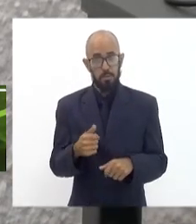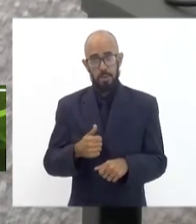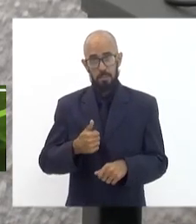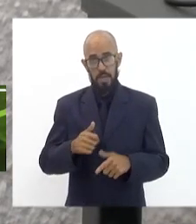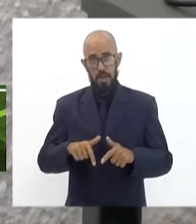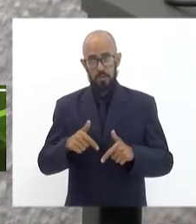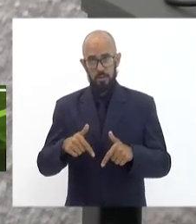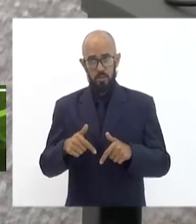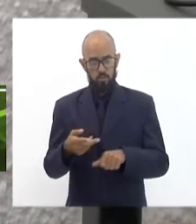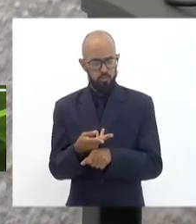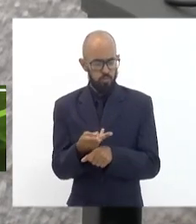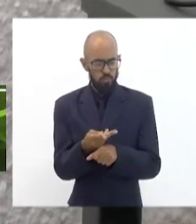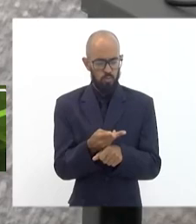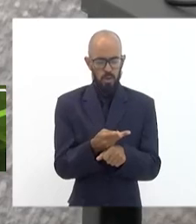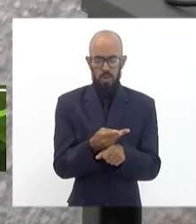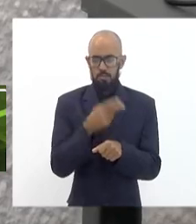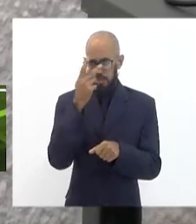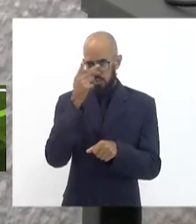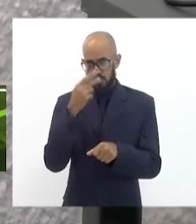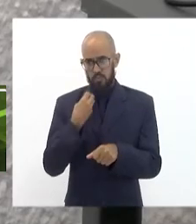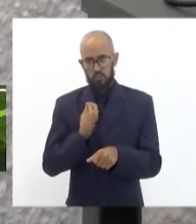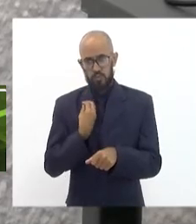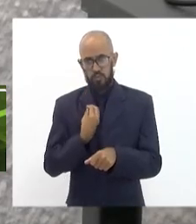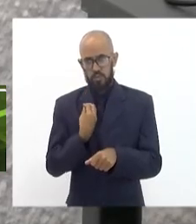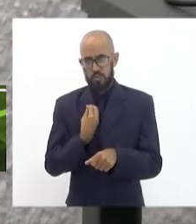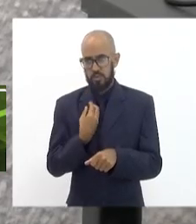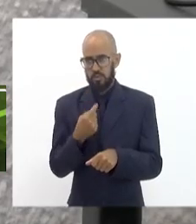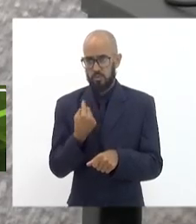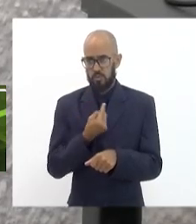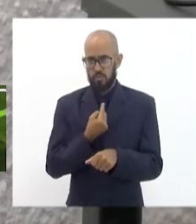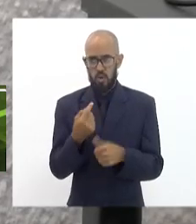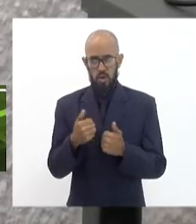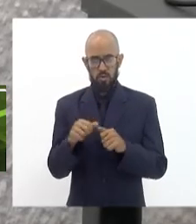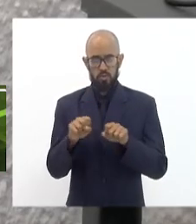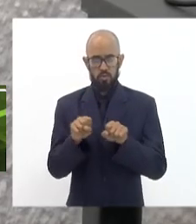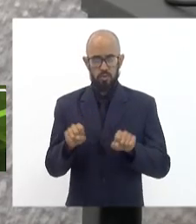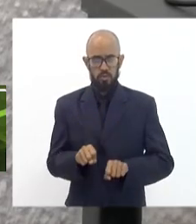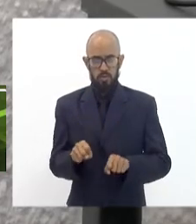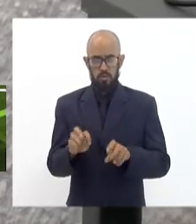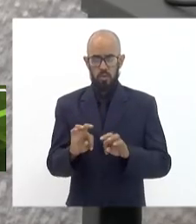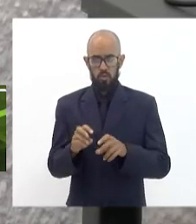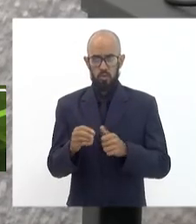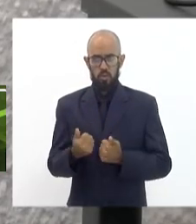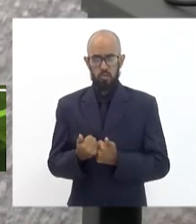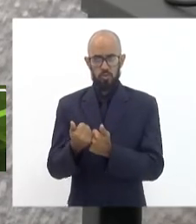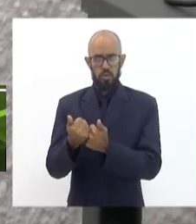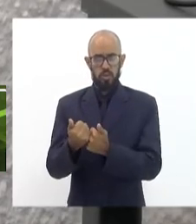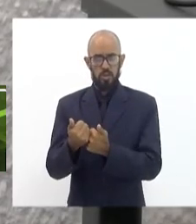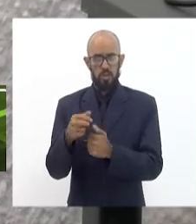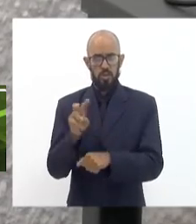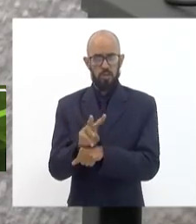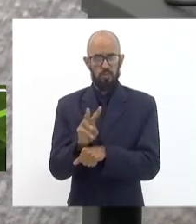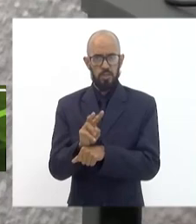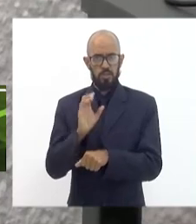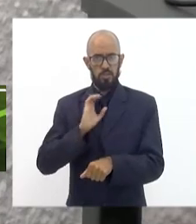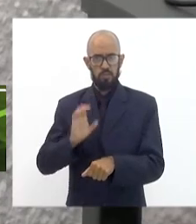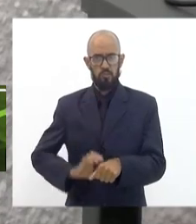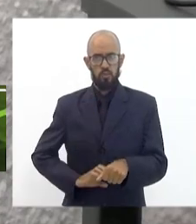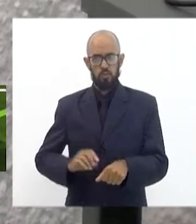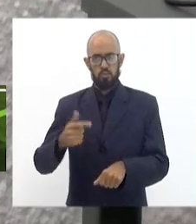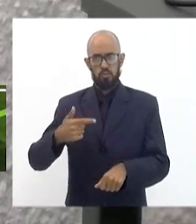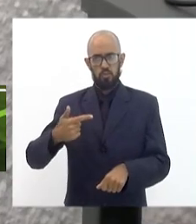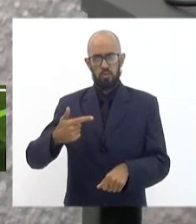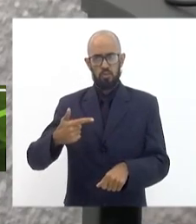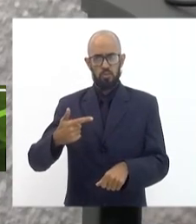Sobreviventes bombeiros Defesa Civil nosso equipamento todo auxiliando o bombeiro Defesa Civil o segundo momento infelizmente